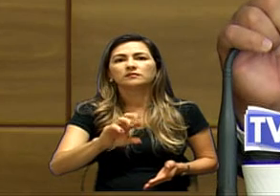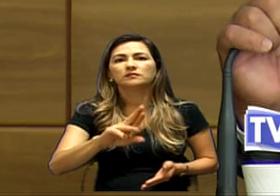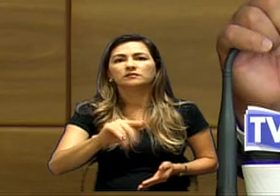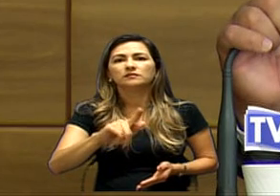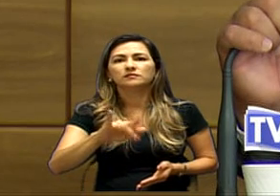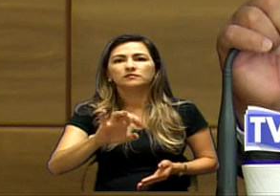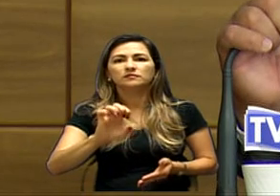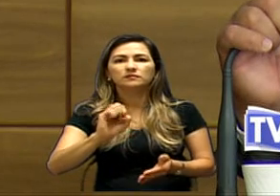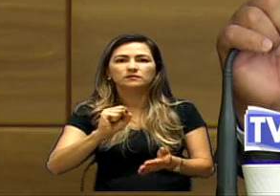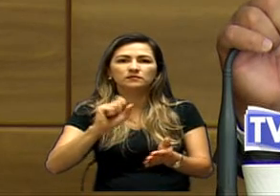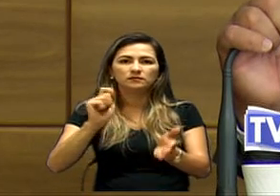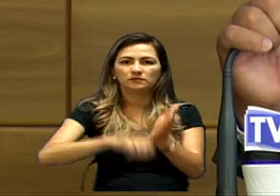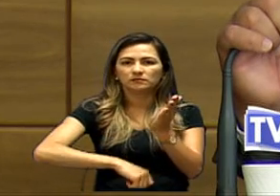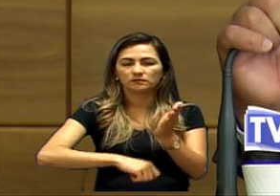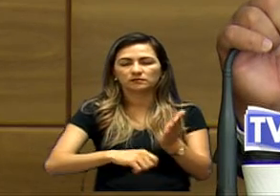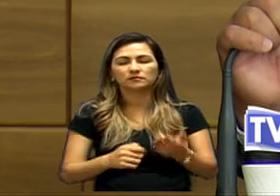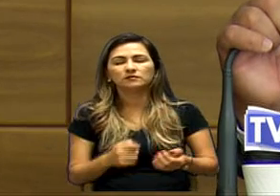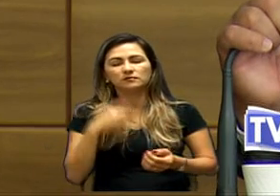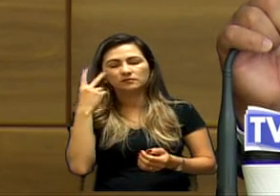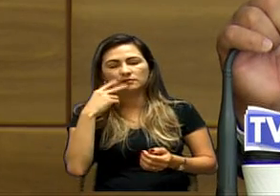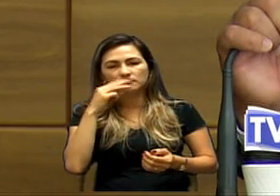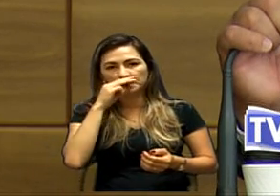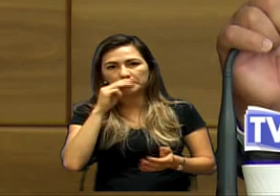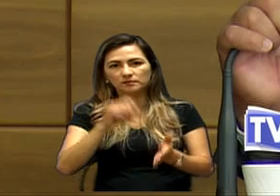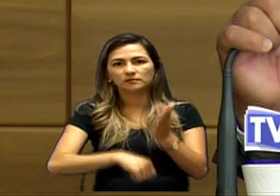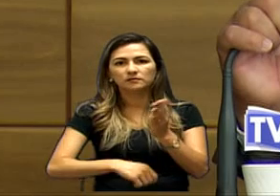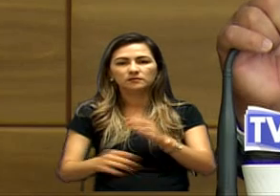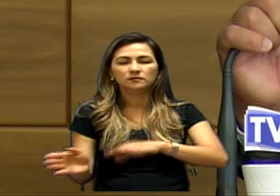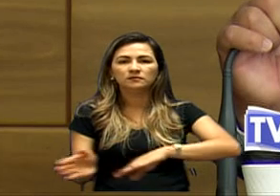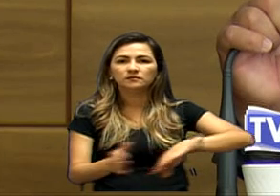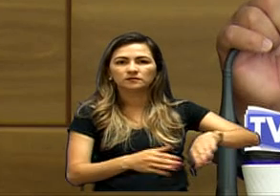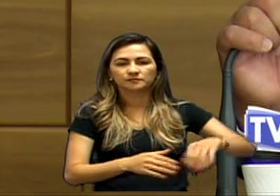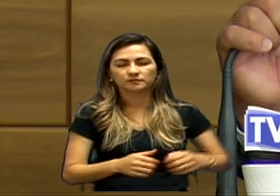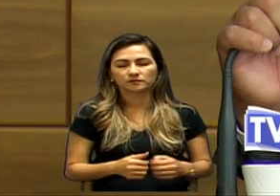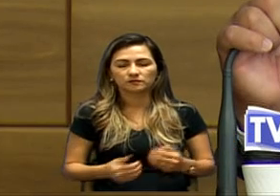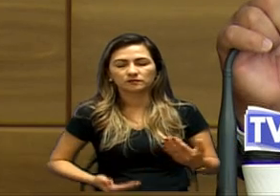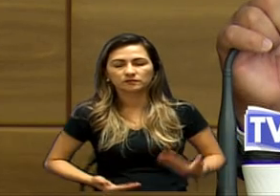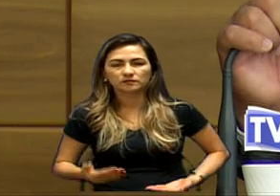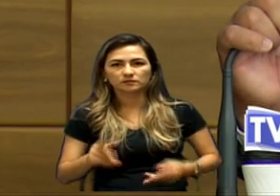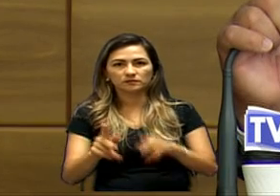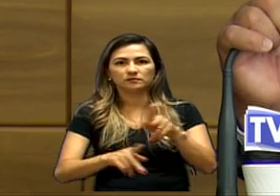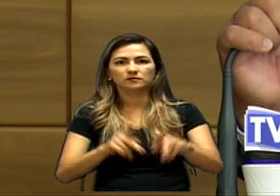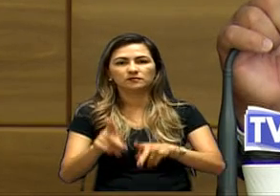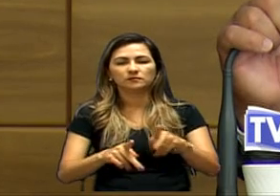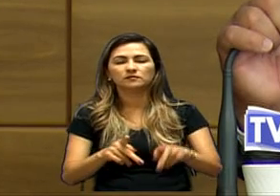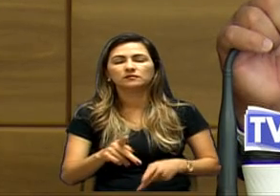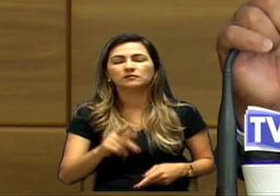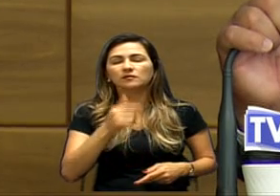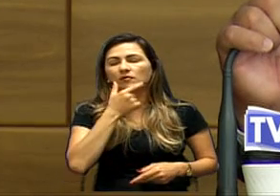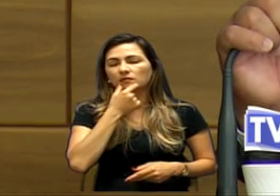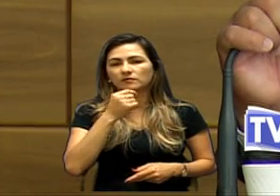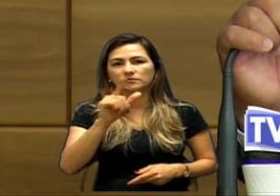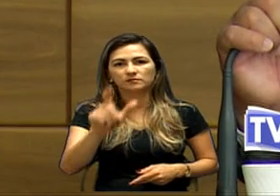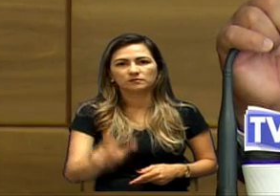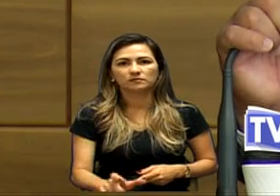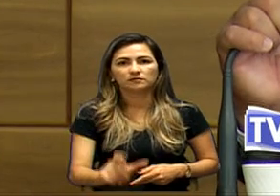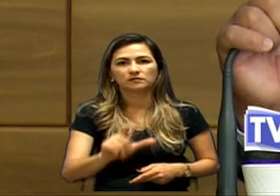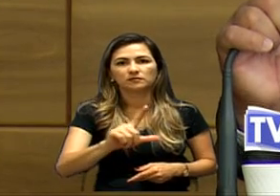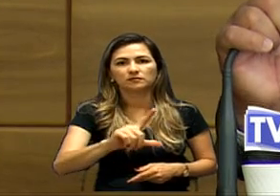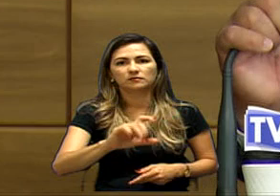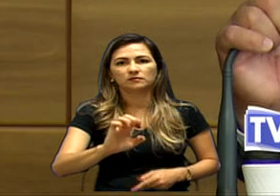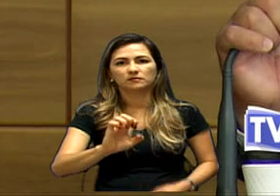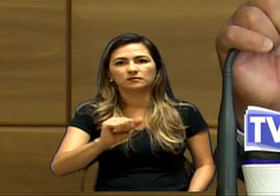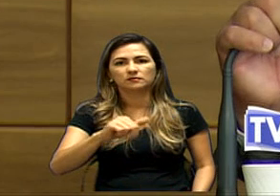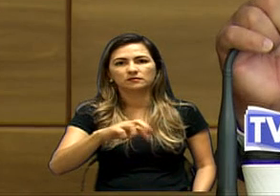Votos e congratulações ao servidor público municipal Leandro Silva, pela passagem da sua data natalícia, comemorada em 22 de outubro. Votos do vereador